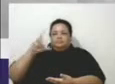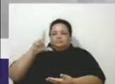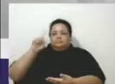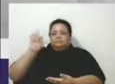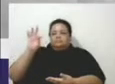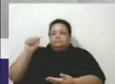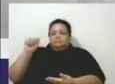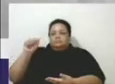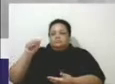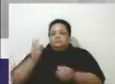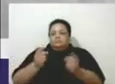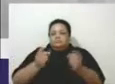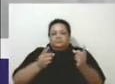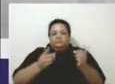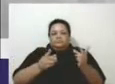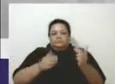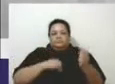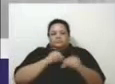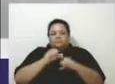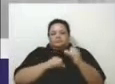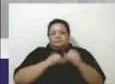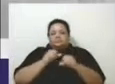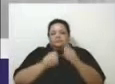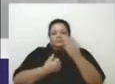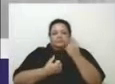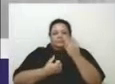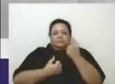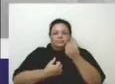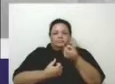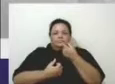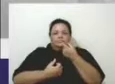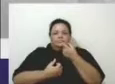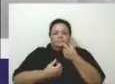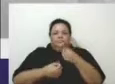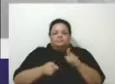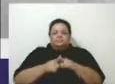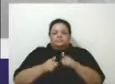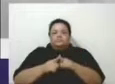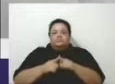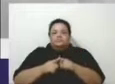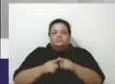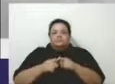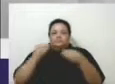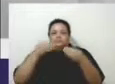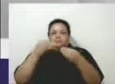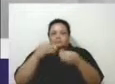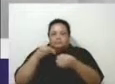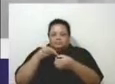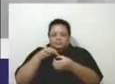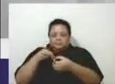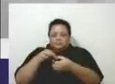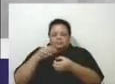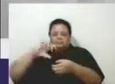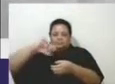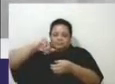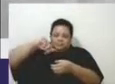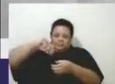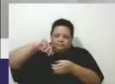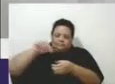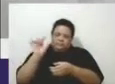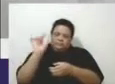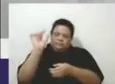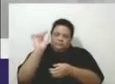medicamento E também o de tampinhas plásticas todo na verdade Todo o material que as pessoas consideram lixo a gente